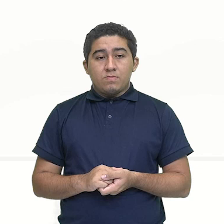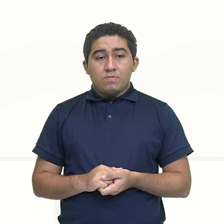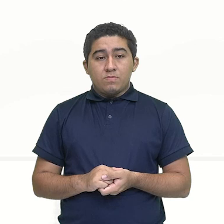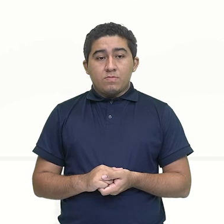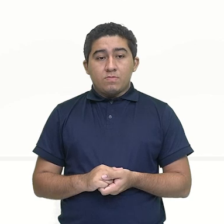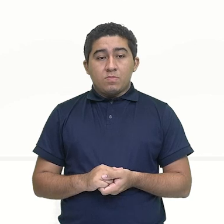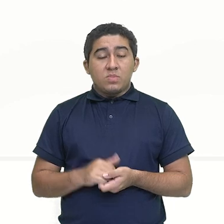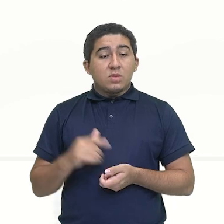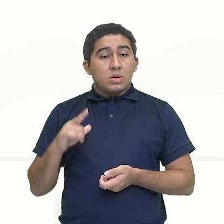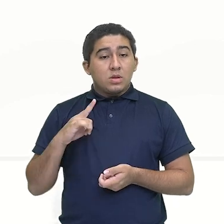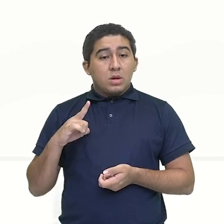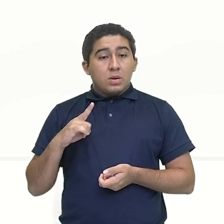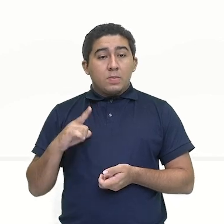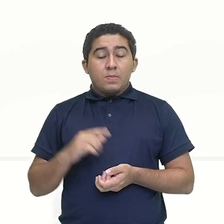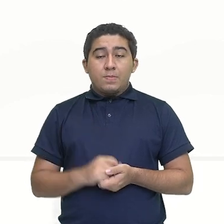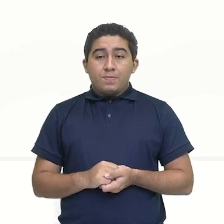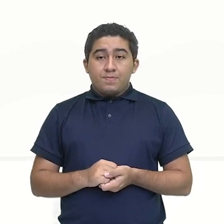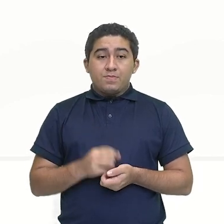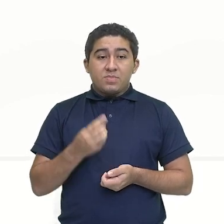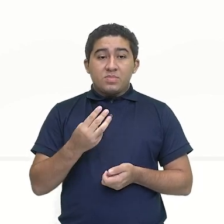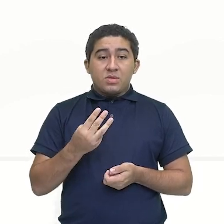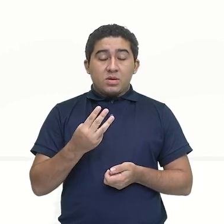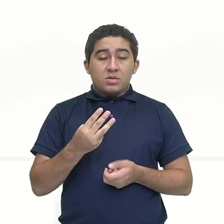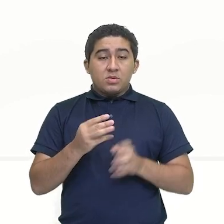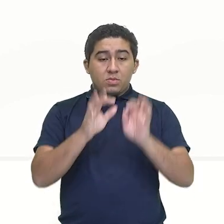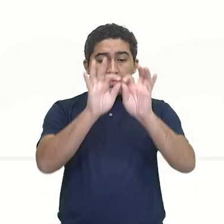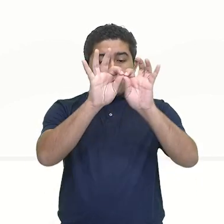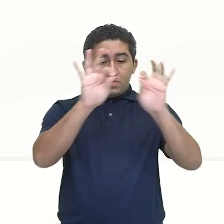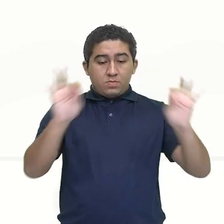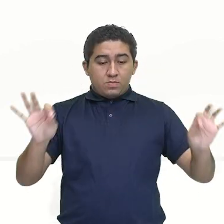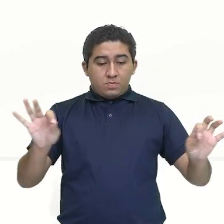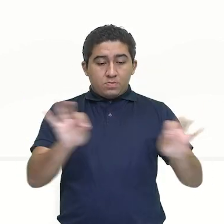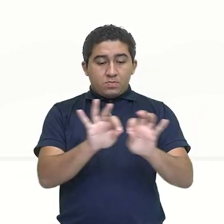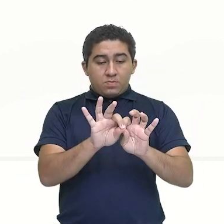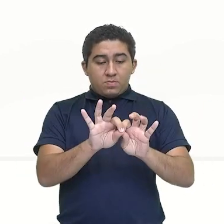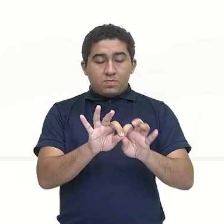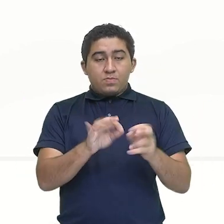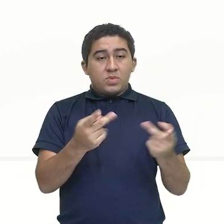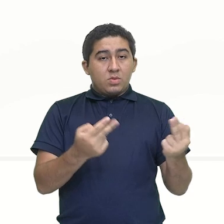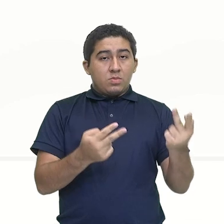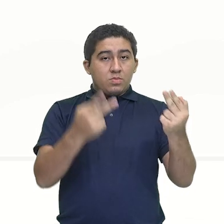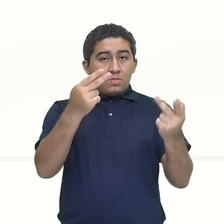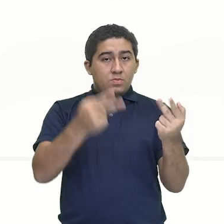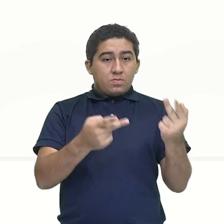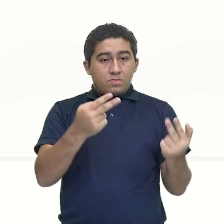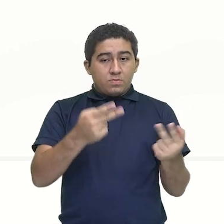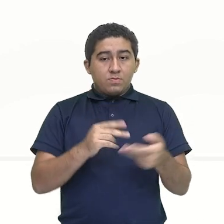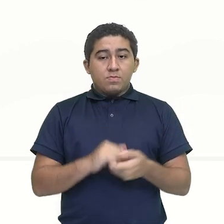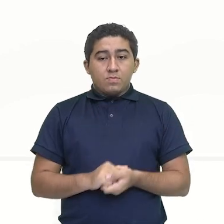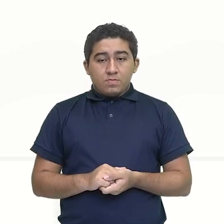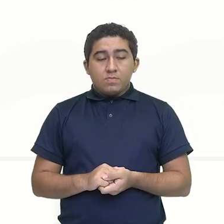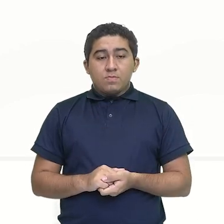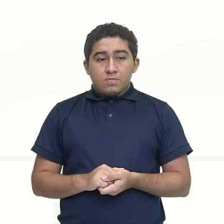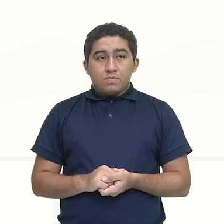ele possui aí 3 medidas de lado, né? Todos os 3 lados têm a mesma medida,